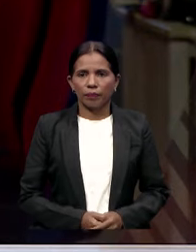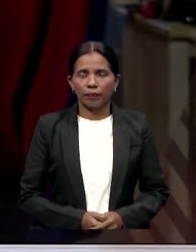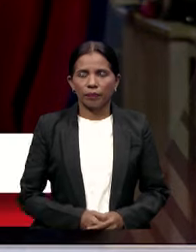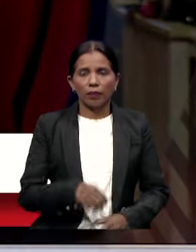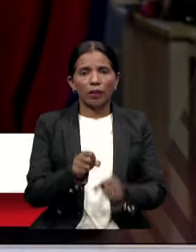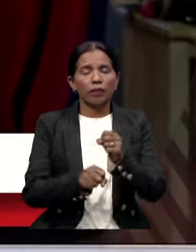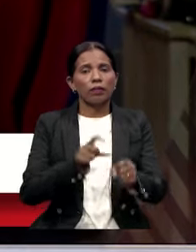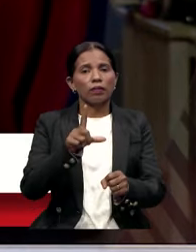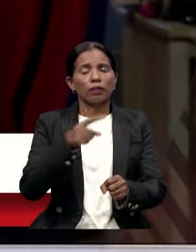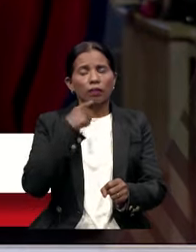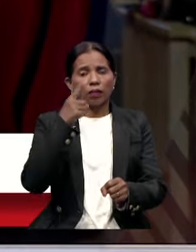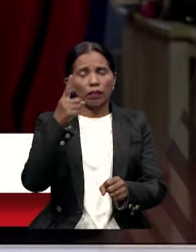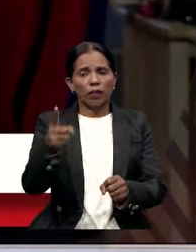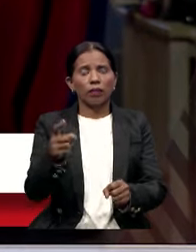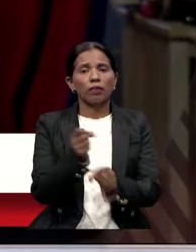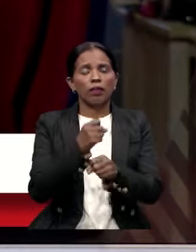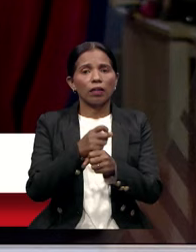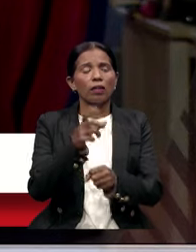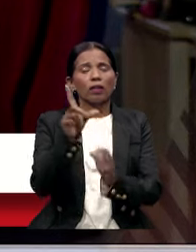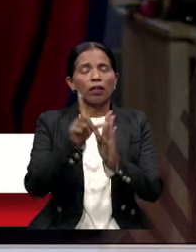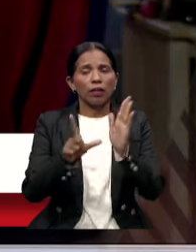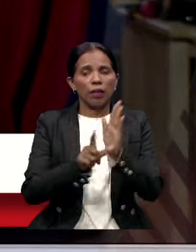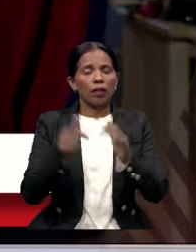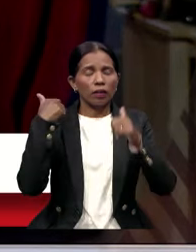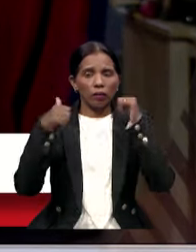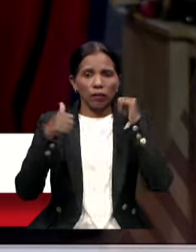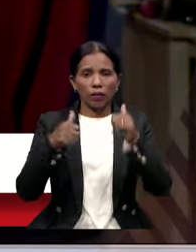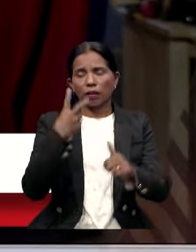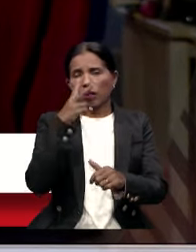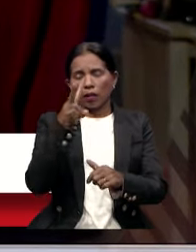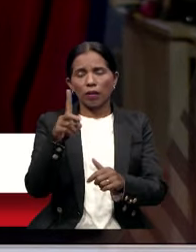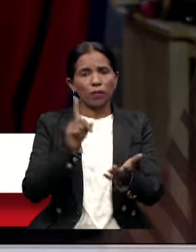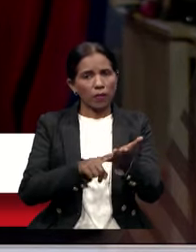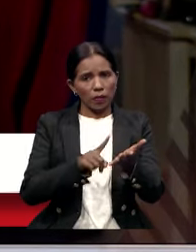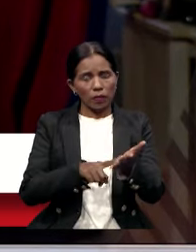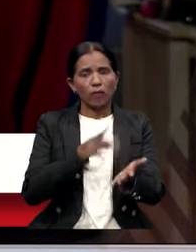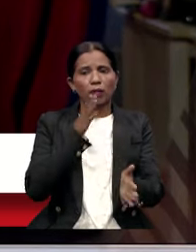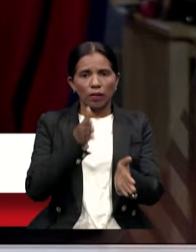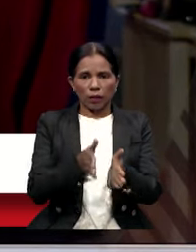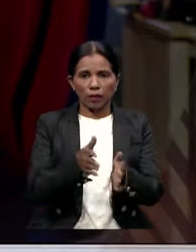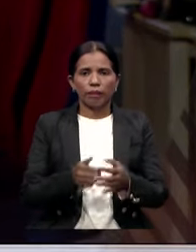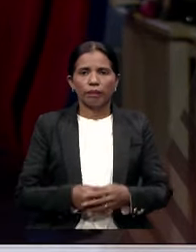Sociedade Civil considera a legaliza a atividade de prostituição. Precisa de discussão no Becleã.